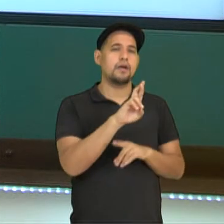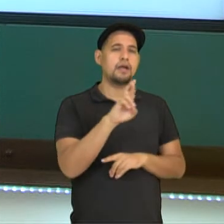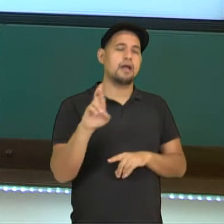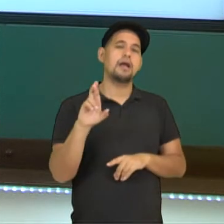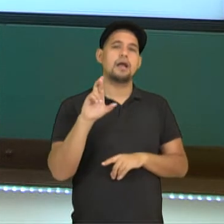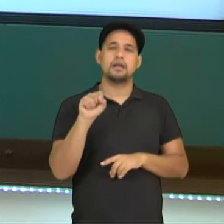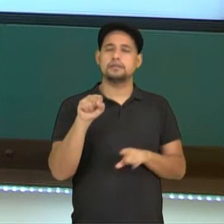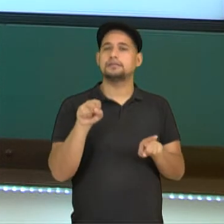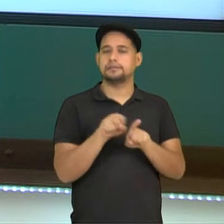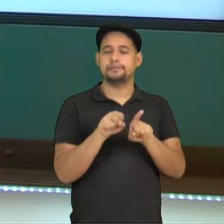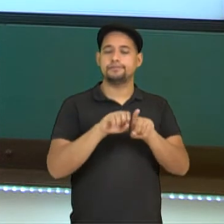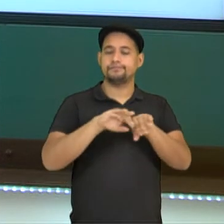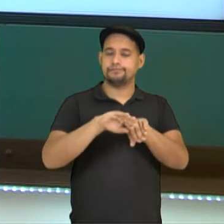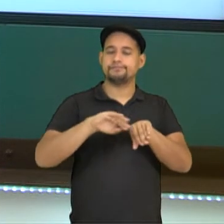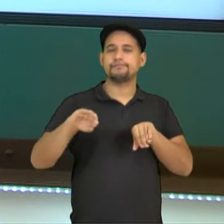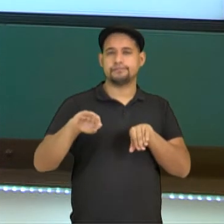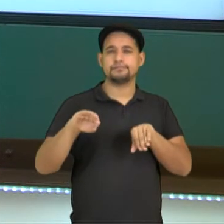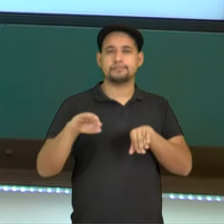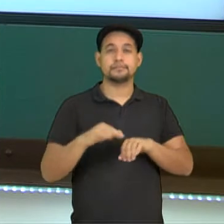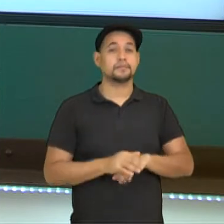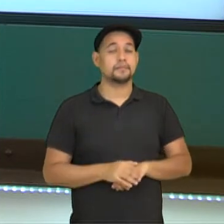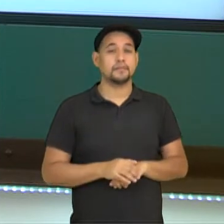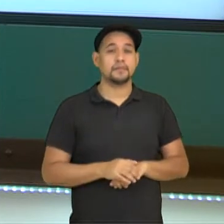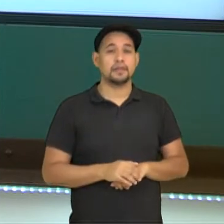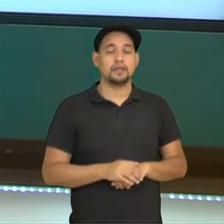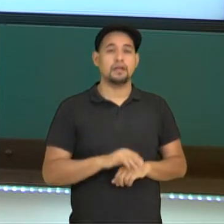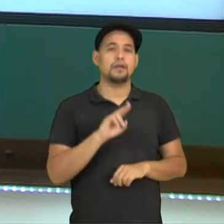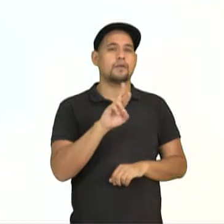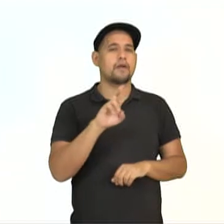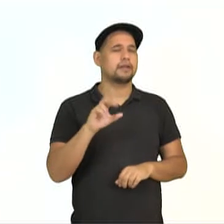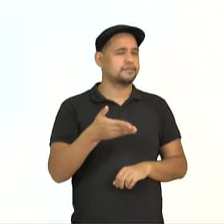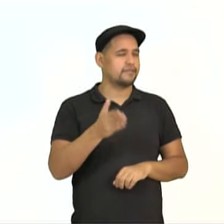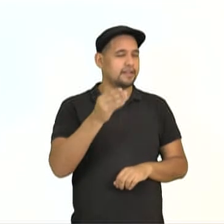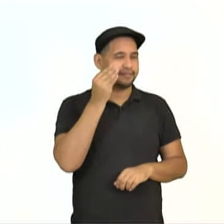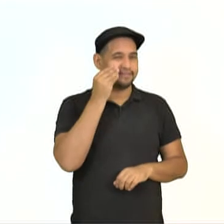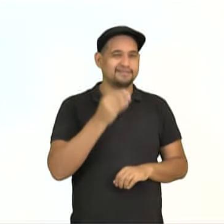Soviética nessa divisão da cortina de ferro. União Soviética, vai lá.